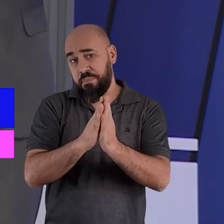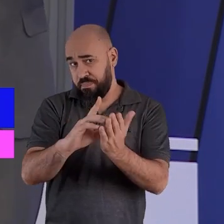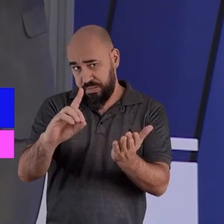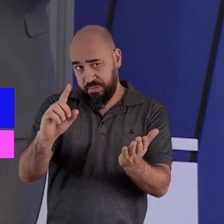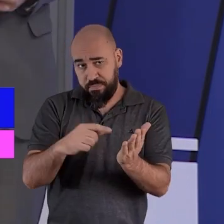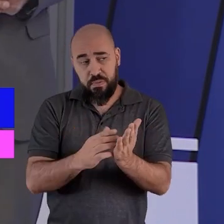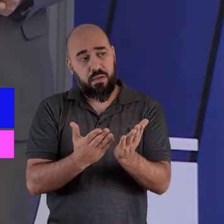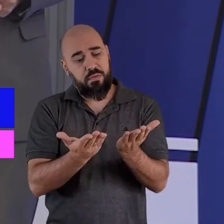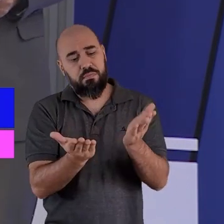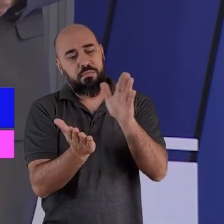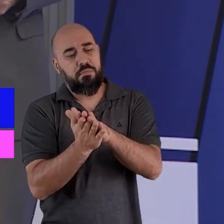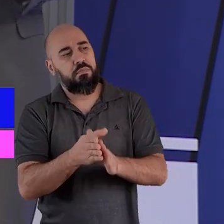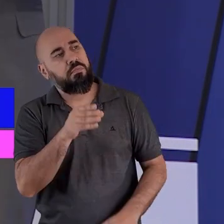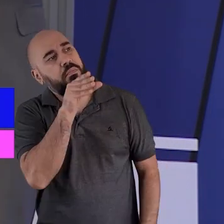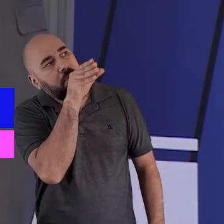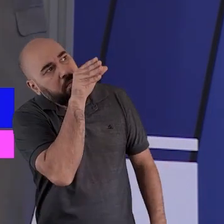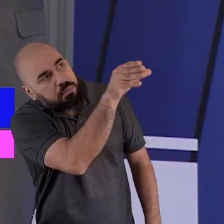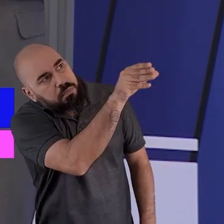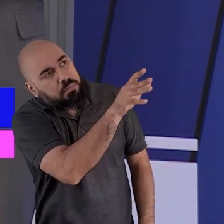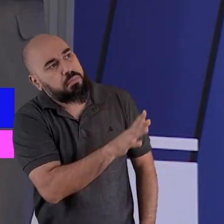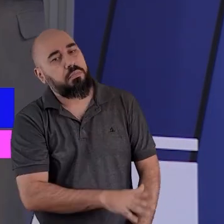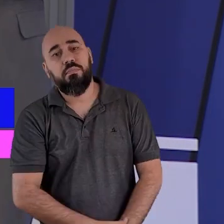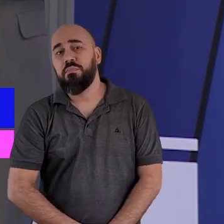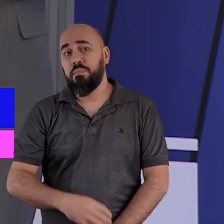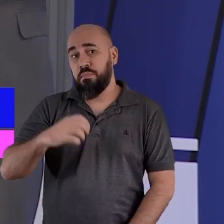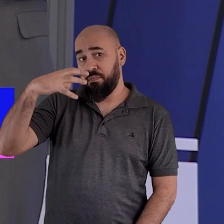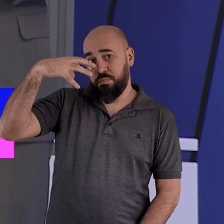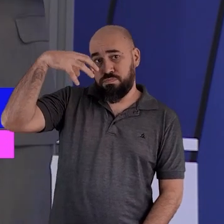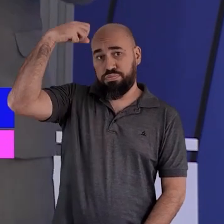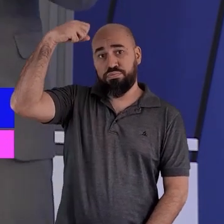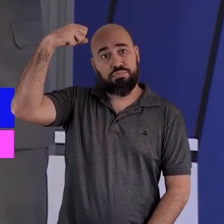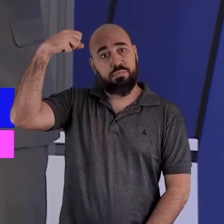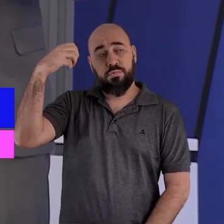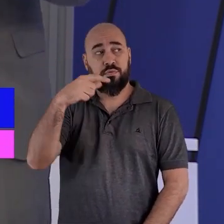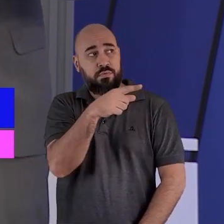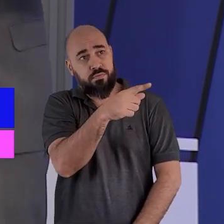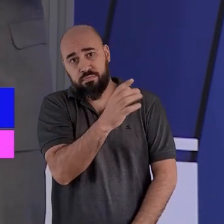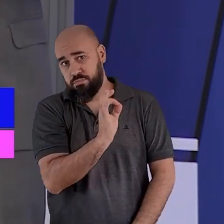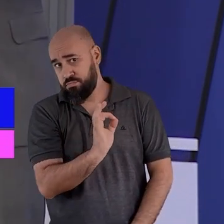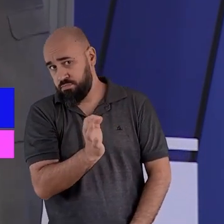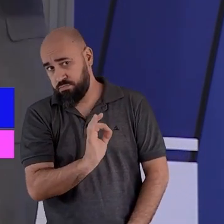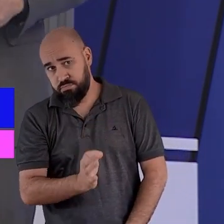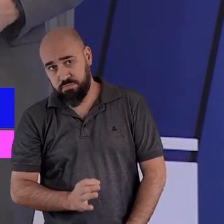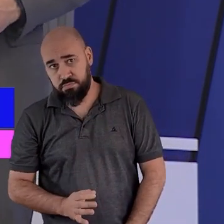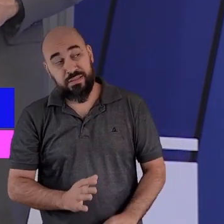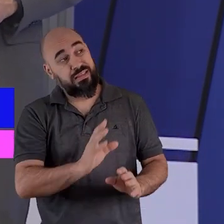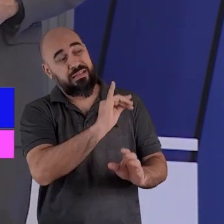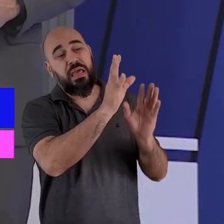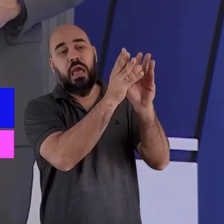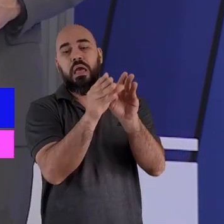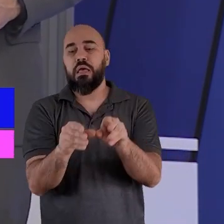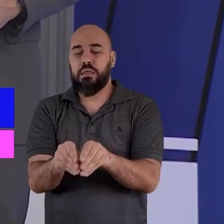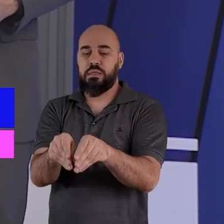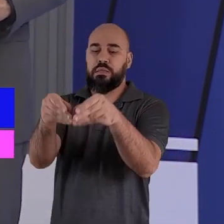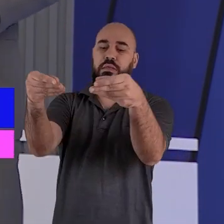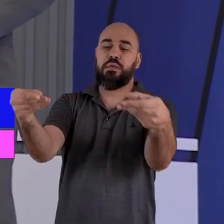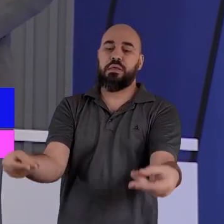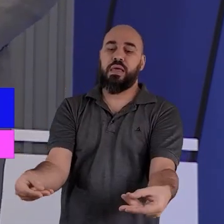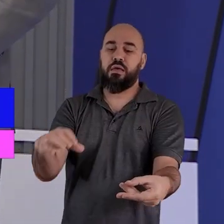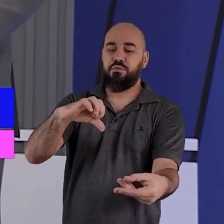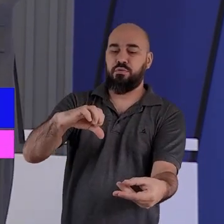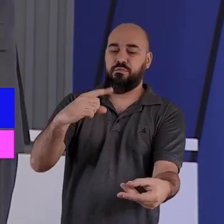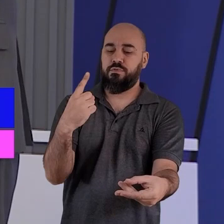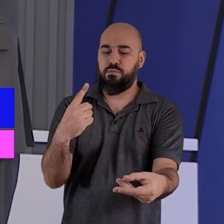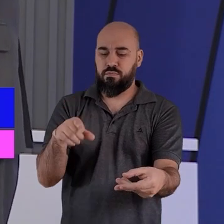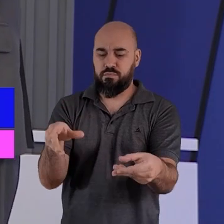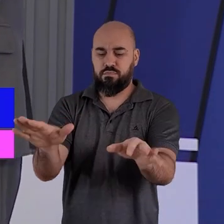seja uma lâmpada, está apagada, porque ela só vai se acender quando você passar a viver o que está escrito no Salmo 91. Então, Deus